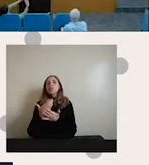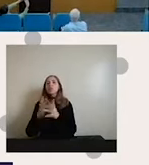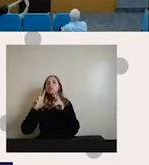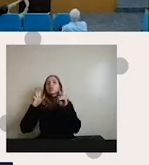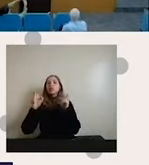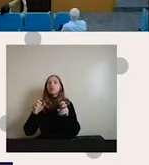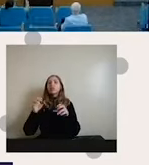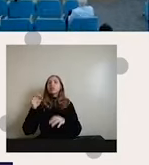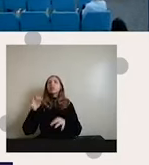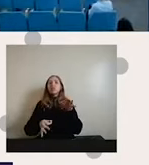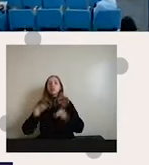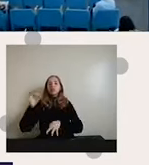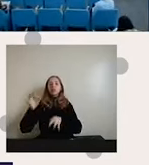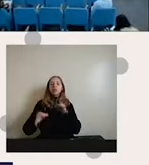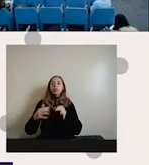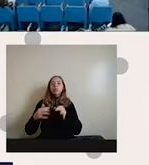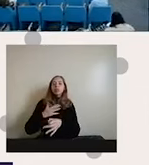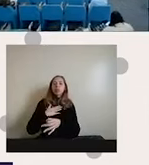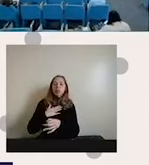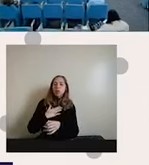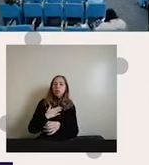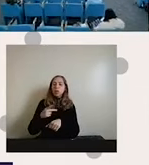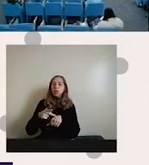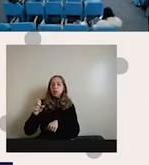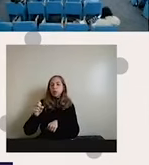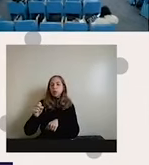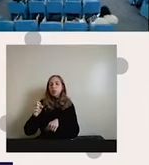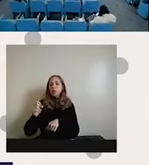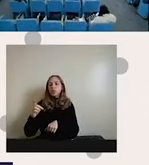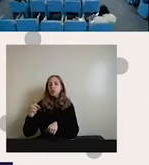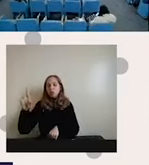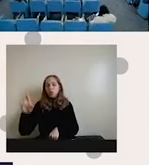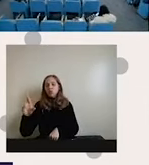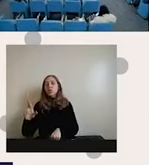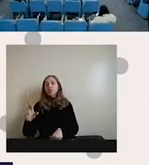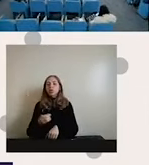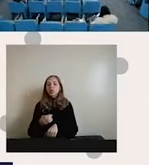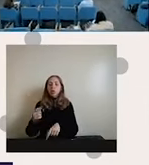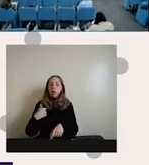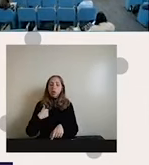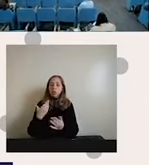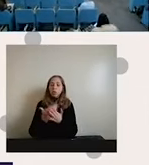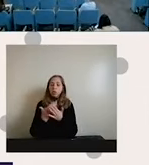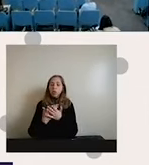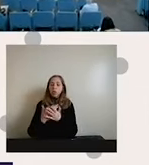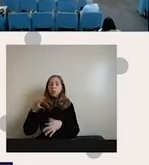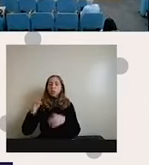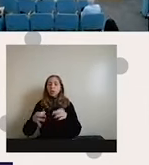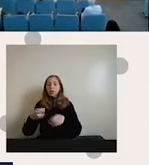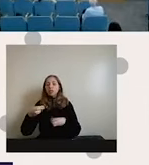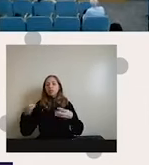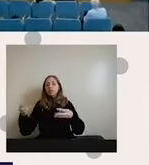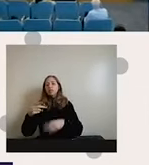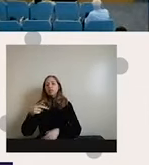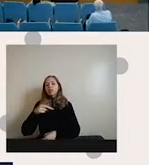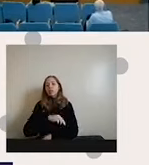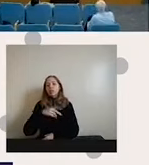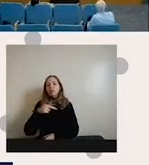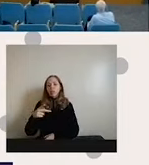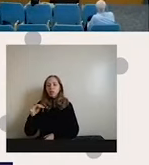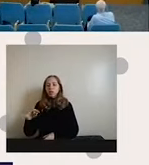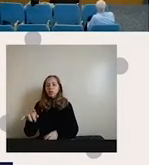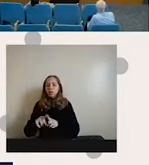E no meu pós-doc, eu estudei as perícias do Ministério Público do Trabalho, as perícias também realizadas no CIAS, então também